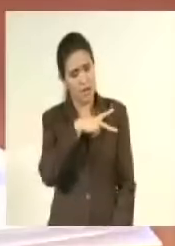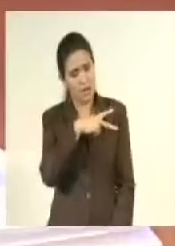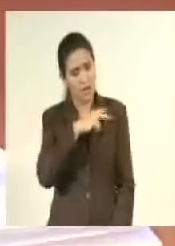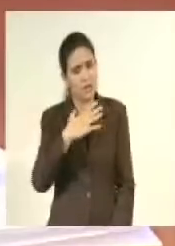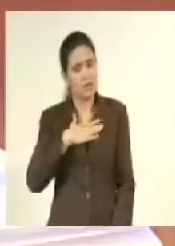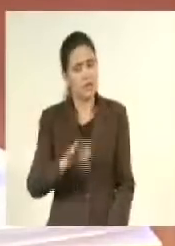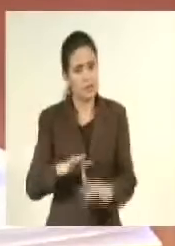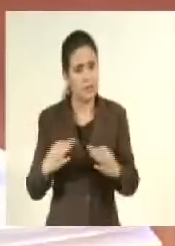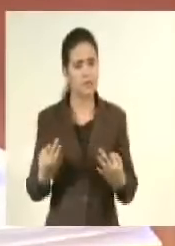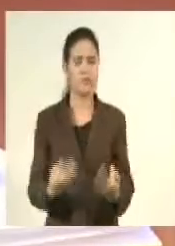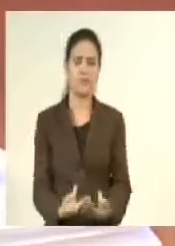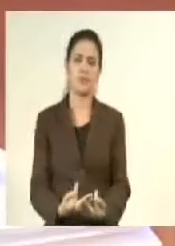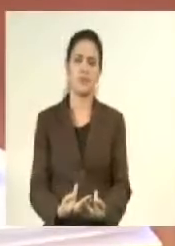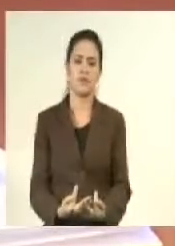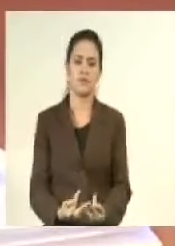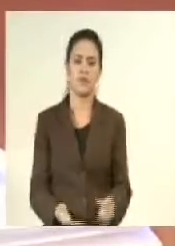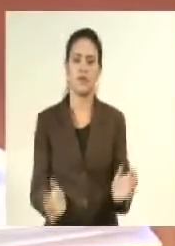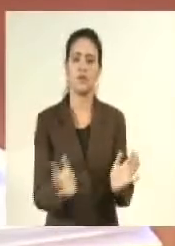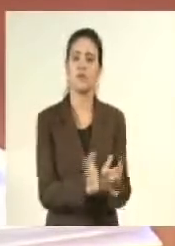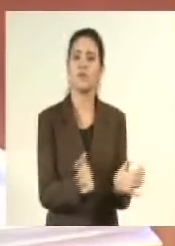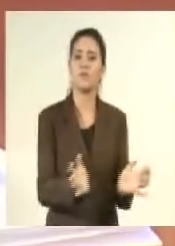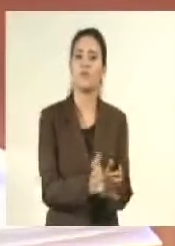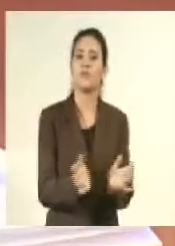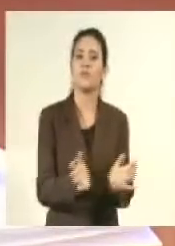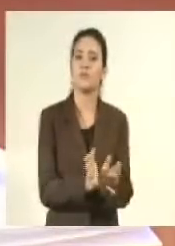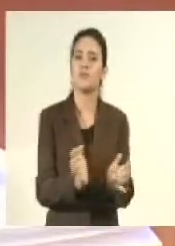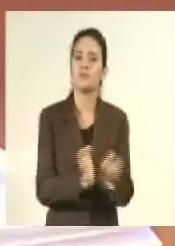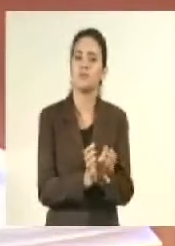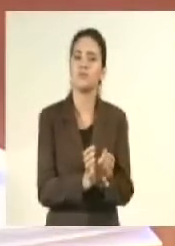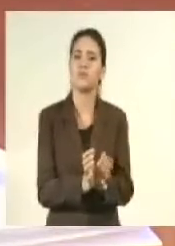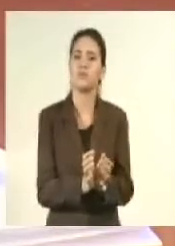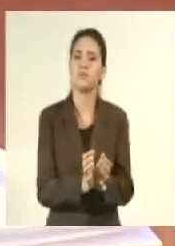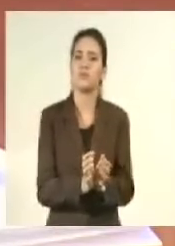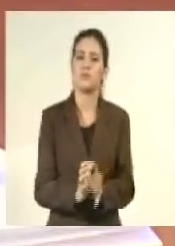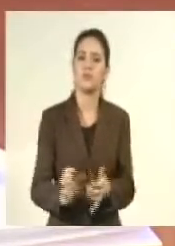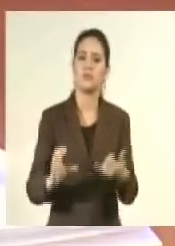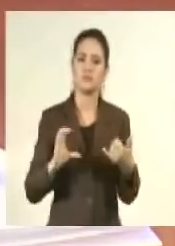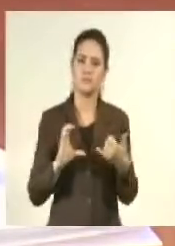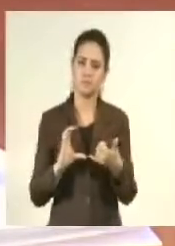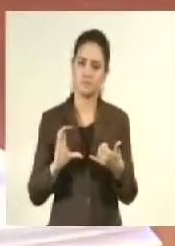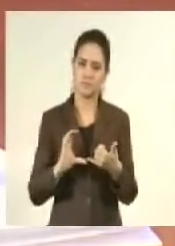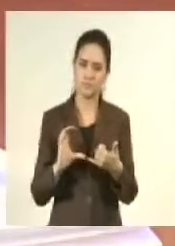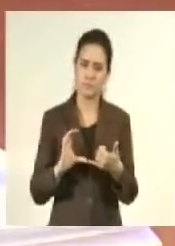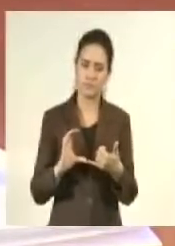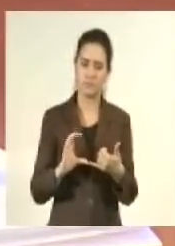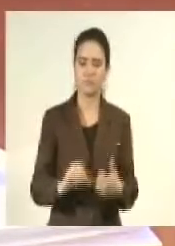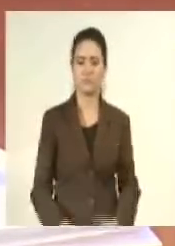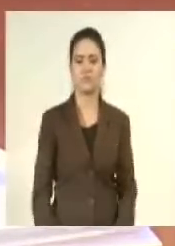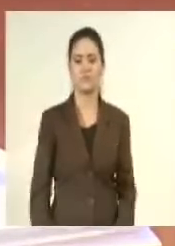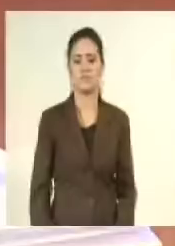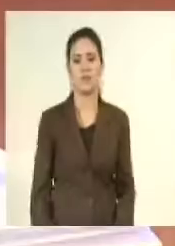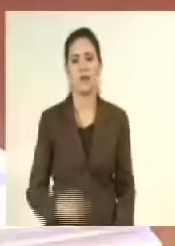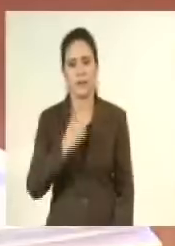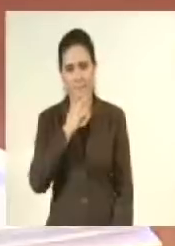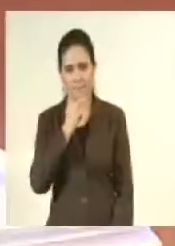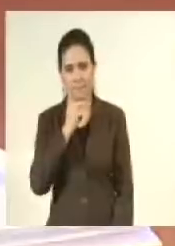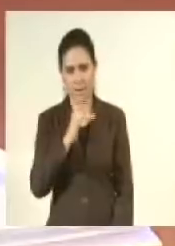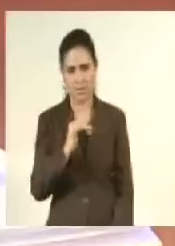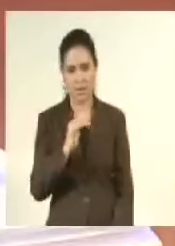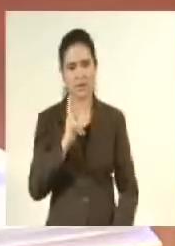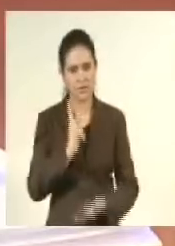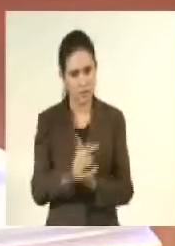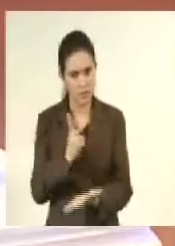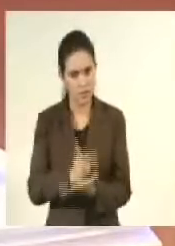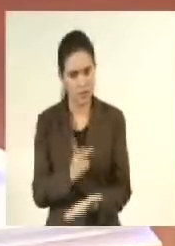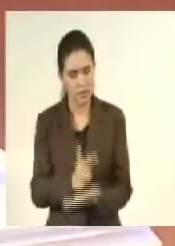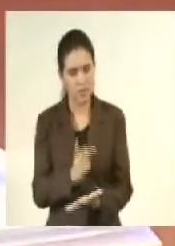família, como um grupo de WhatsApp. O meu pai, toda vez que ele pousava e toda